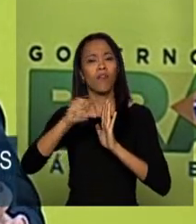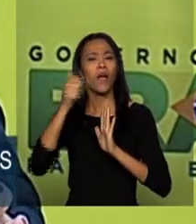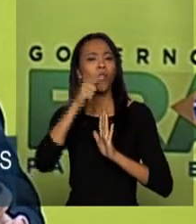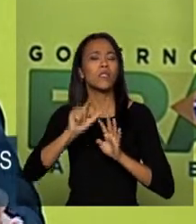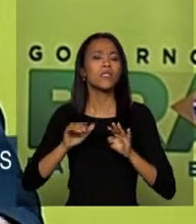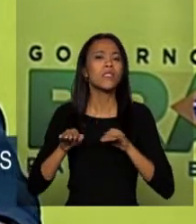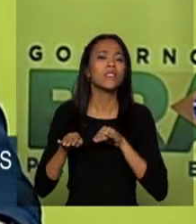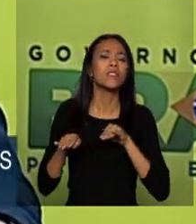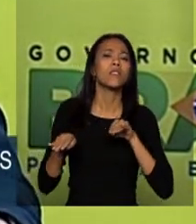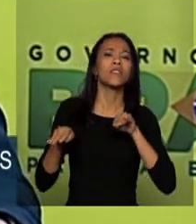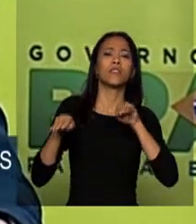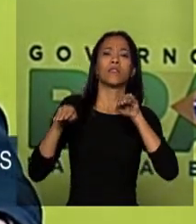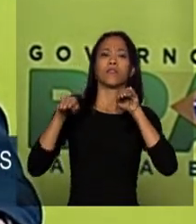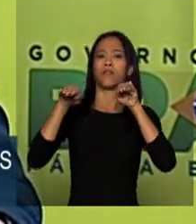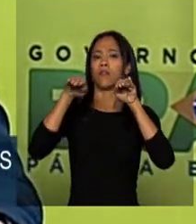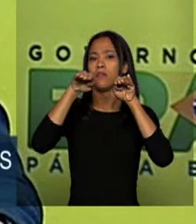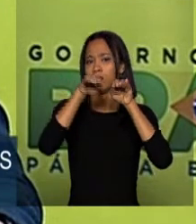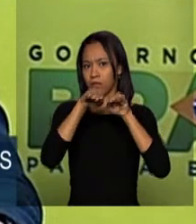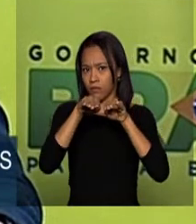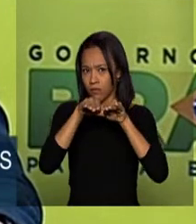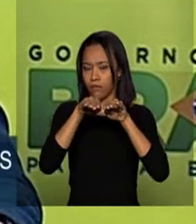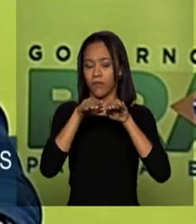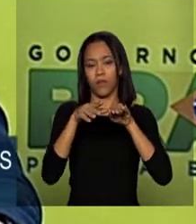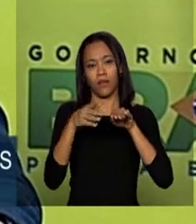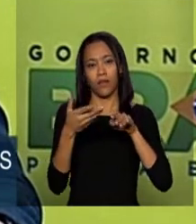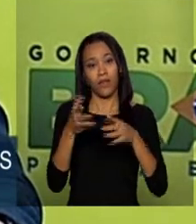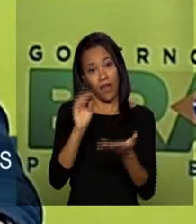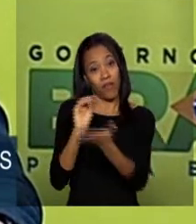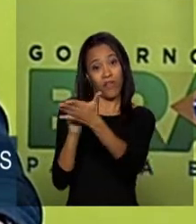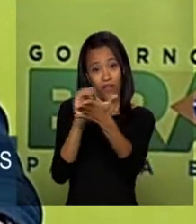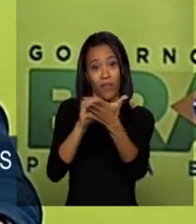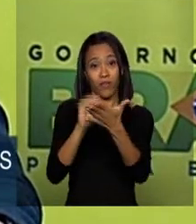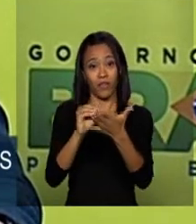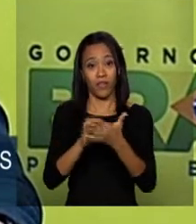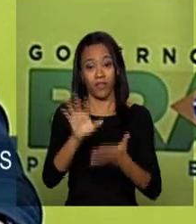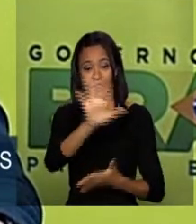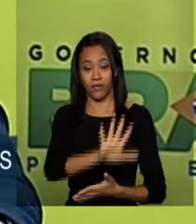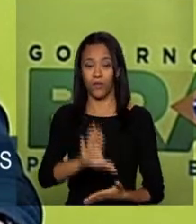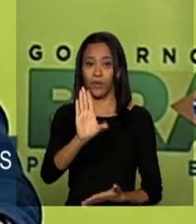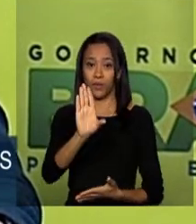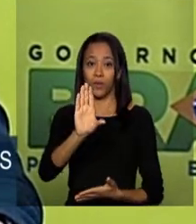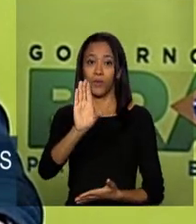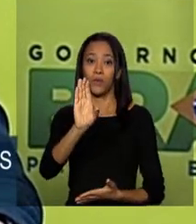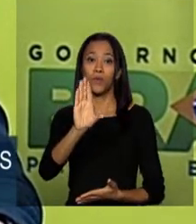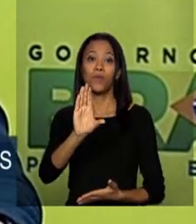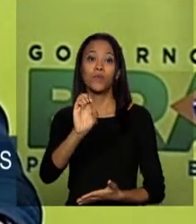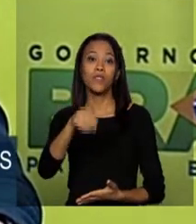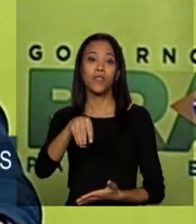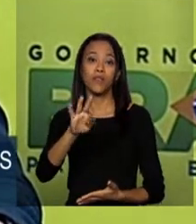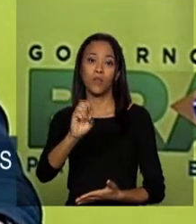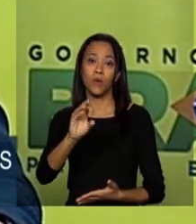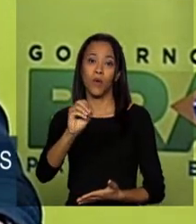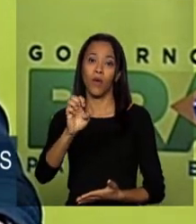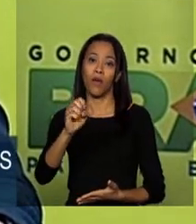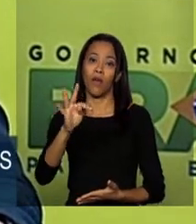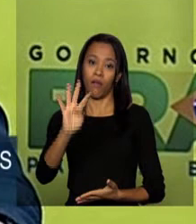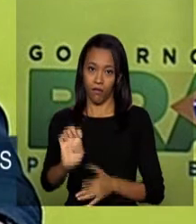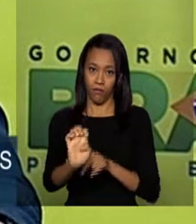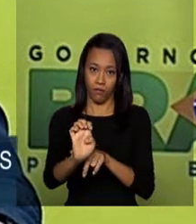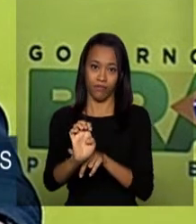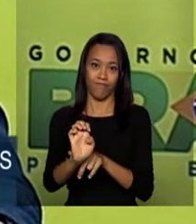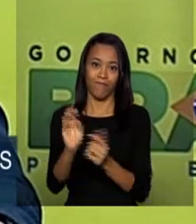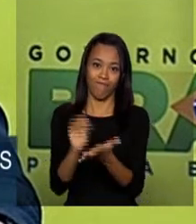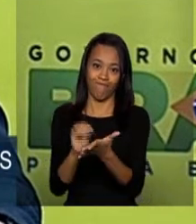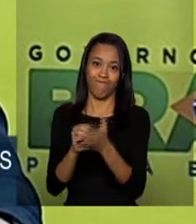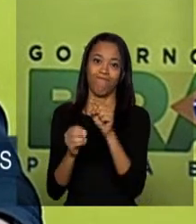maior, com exceção aí do centro-oeste, que ainda fica um pouco para trás nessa trajetória.